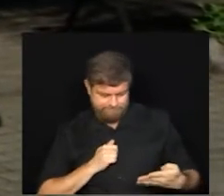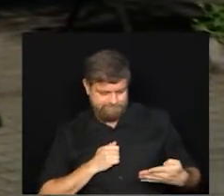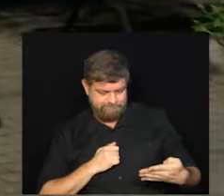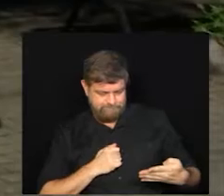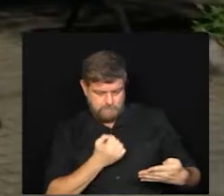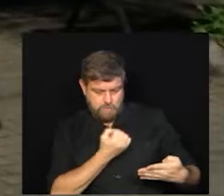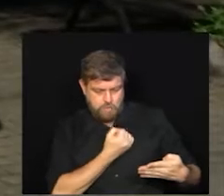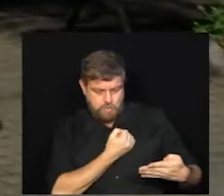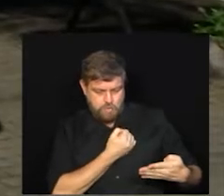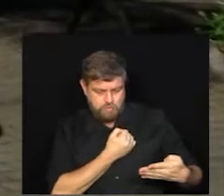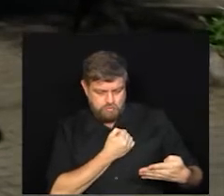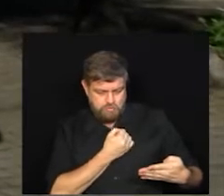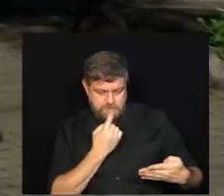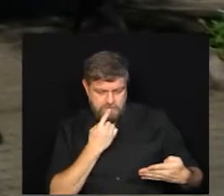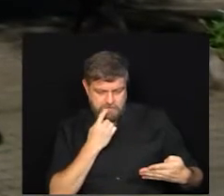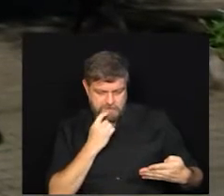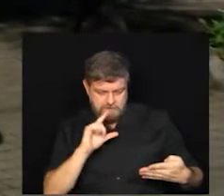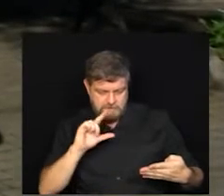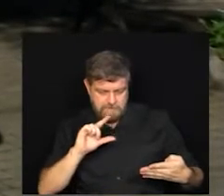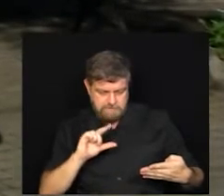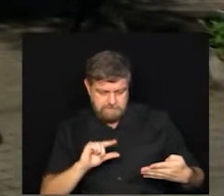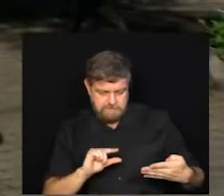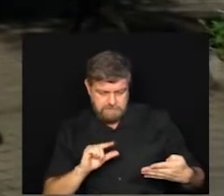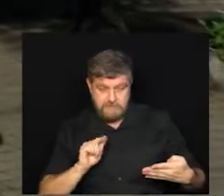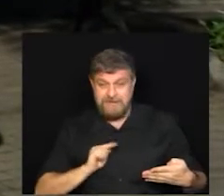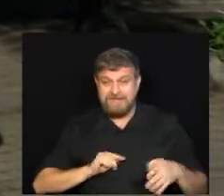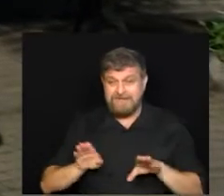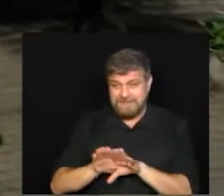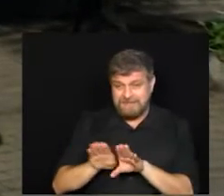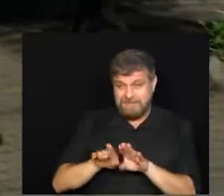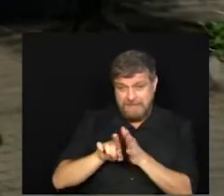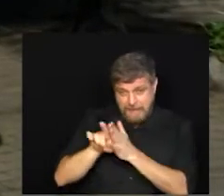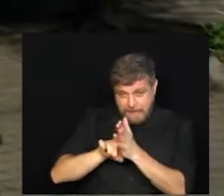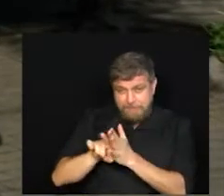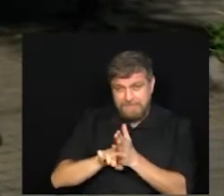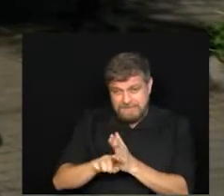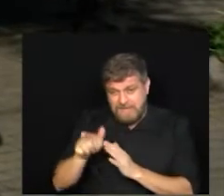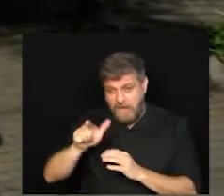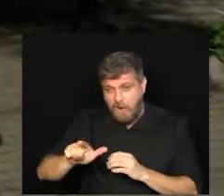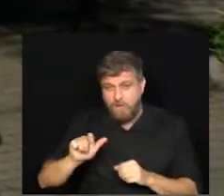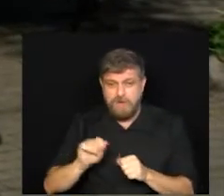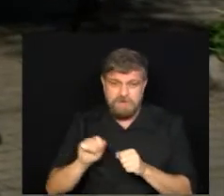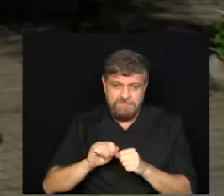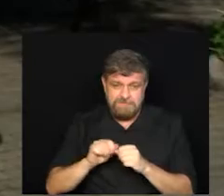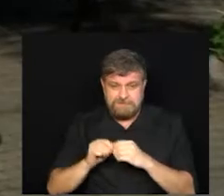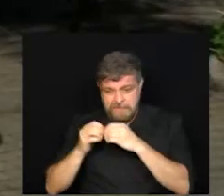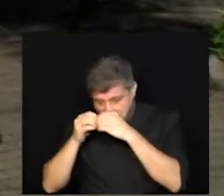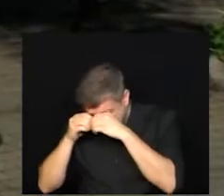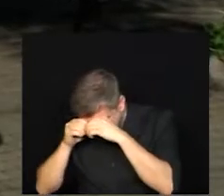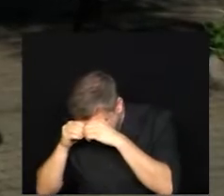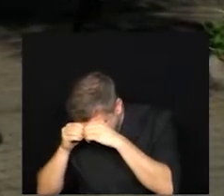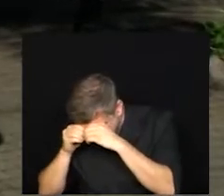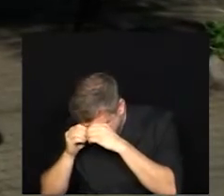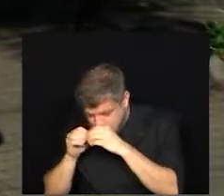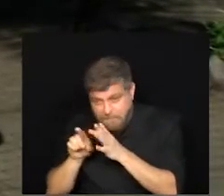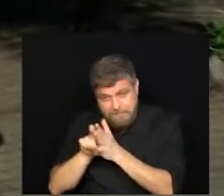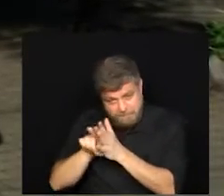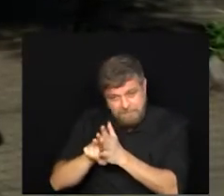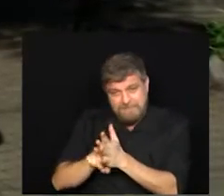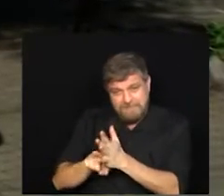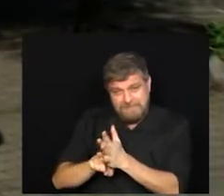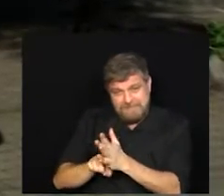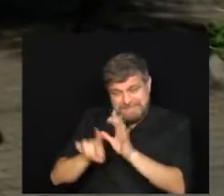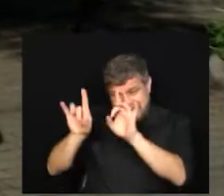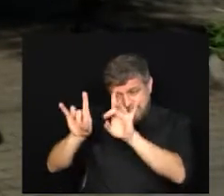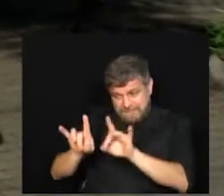para um especialista, e a partir do hemograma se faz outros testes diagnósticos, como biópsia de medula óssea, mielograma, mas a